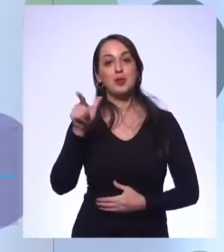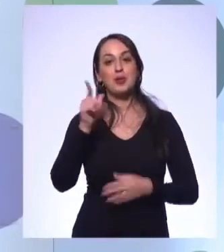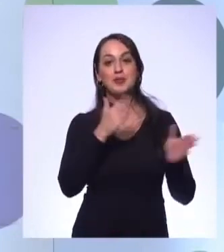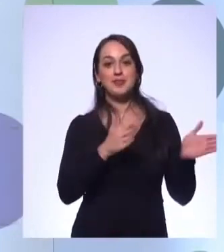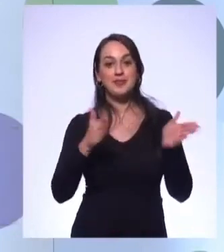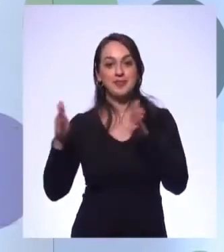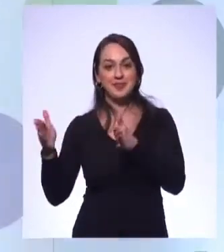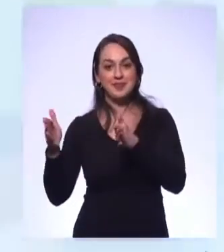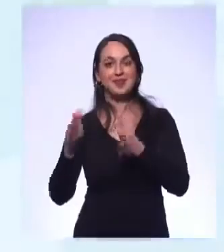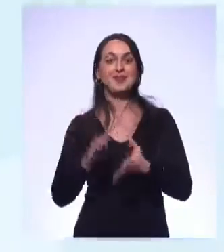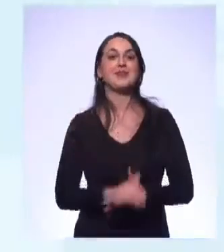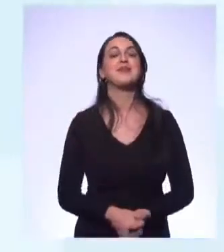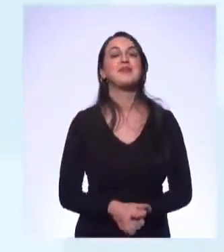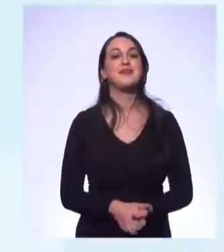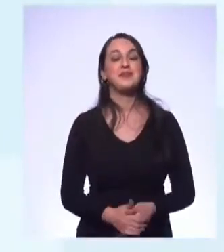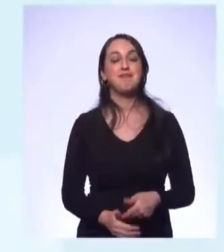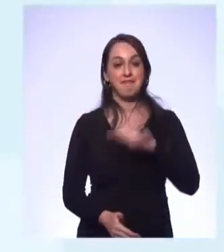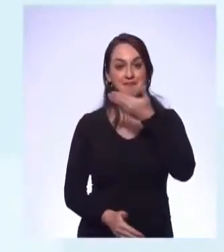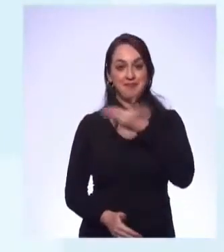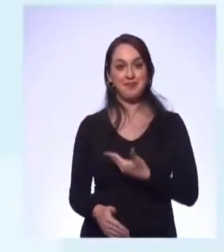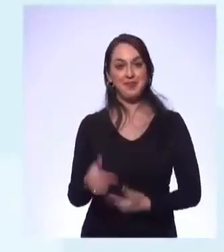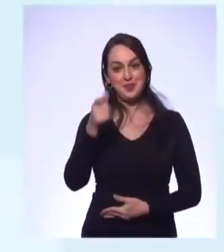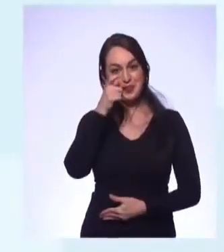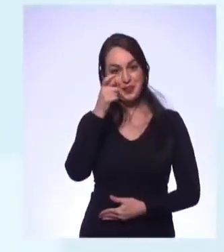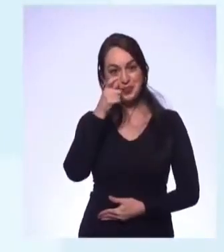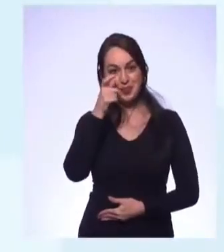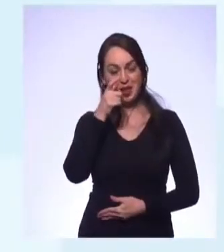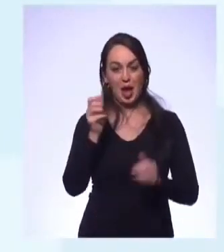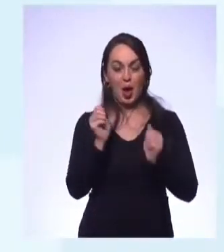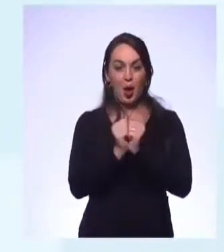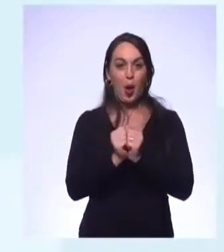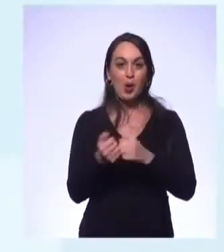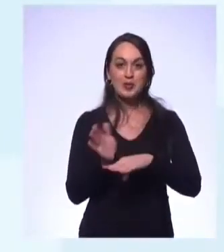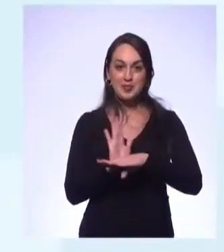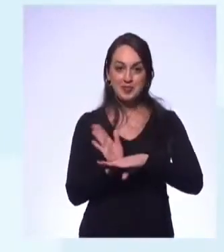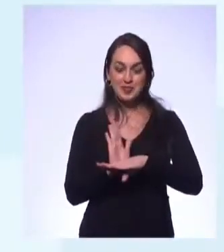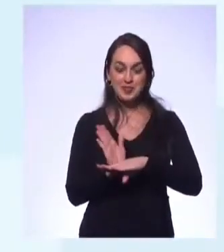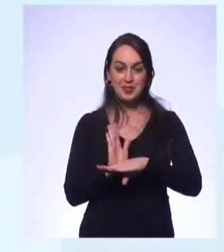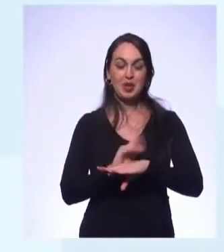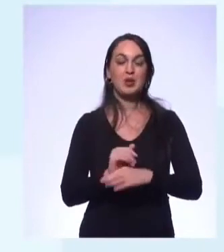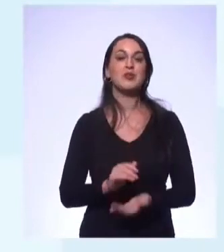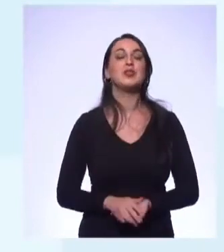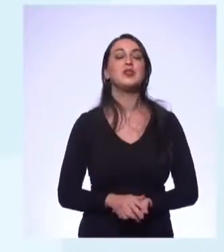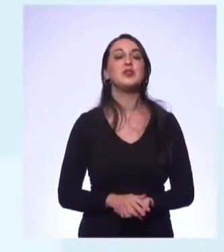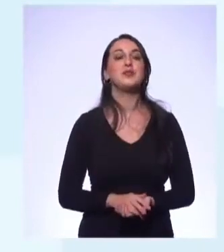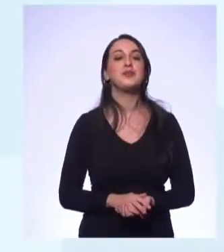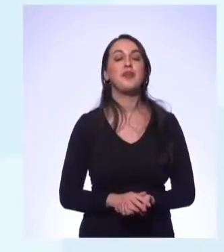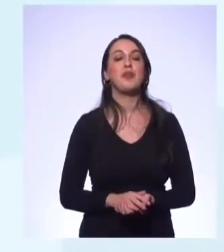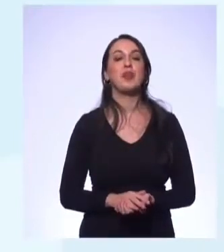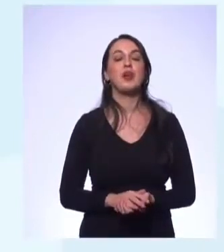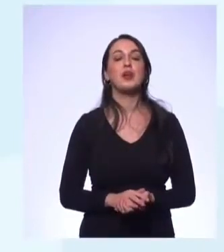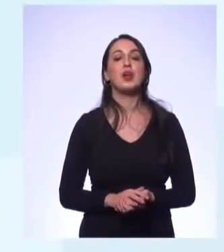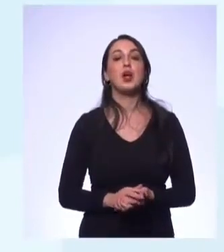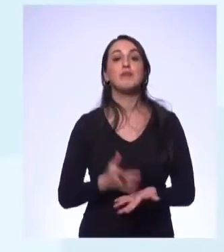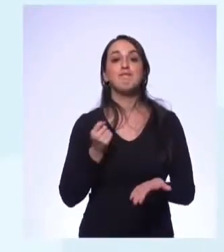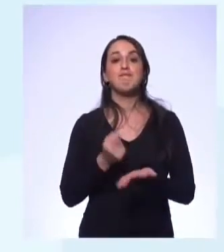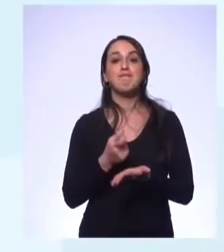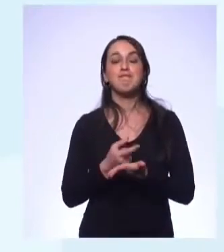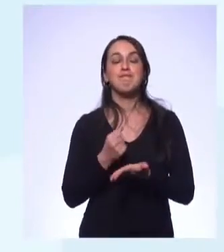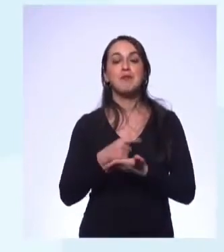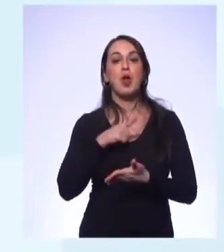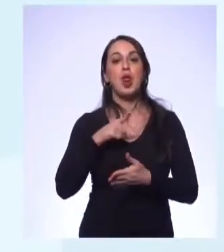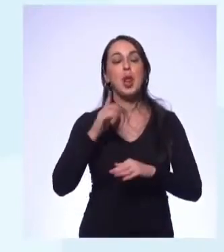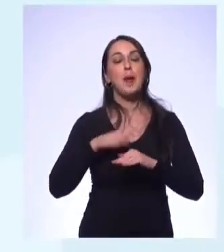na tela. Vamos assistir juntos a um vídeo. E esse vídeo se chama assim: Consumidor tem mais um canal de